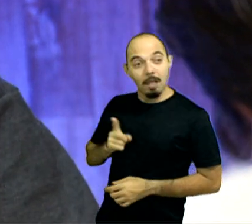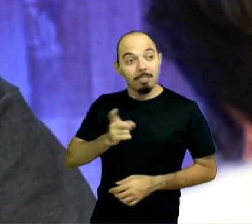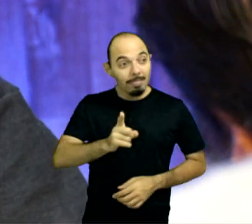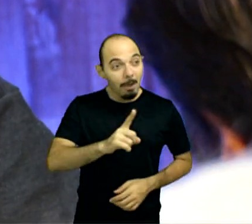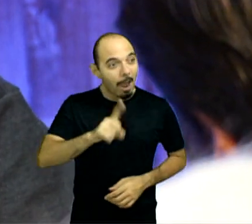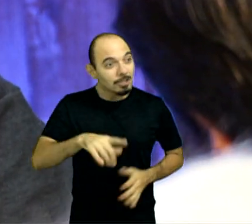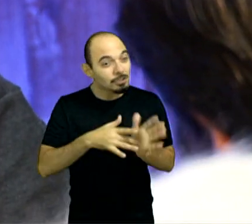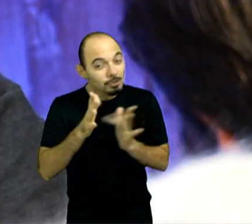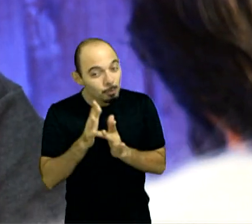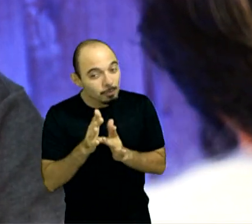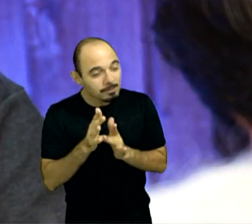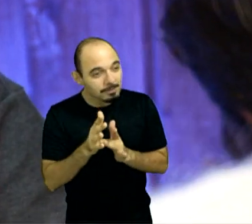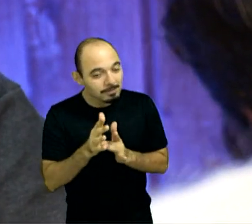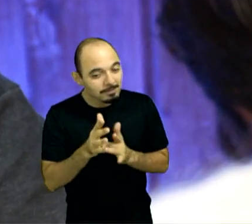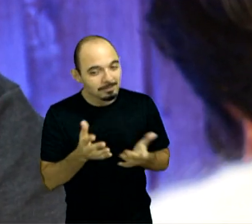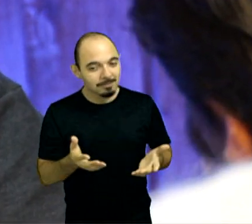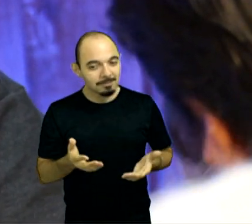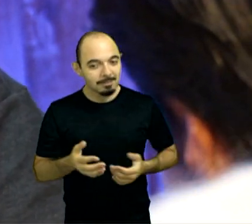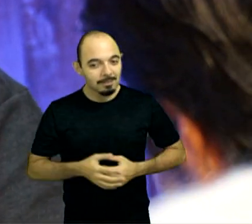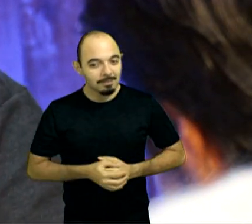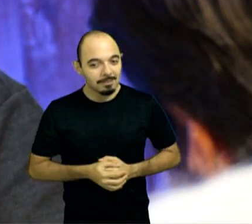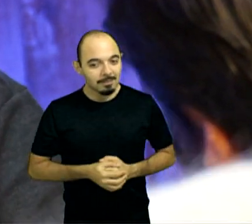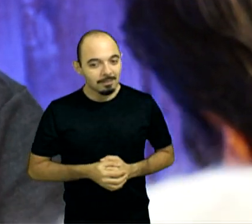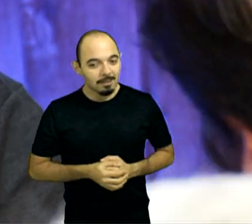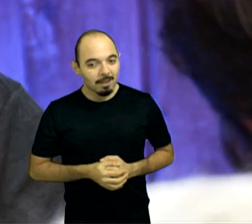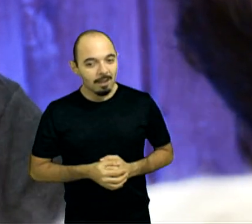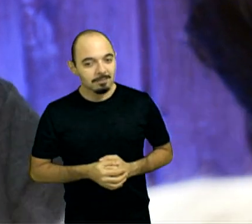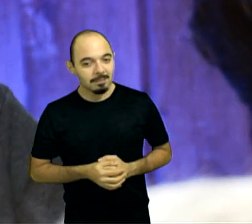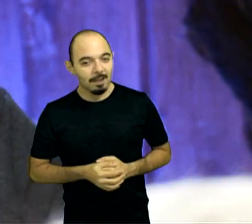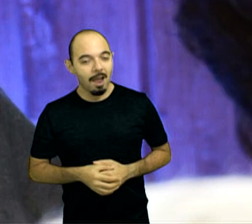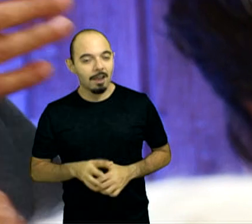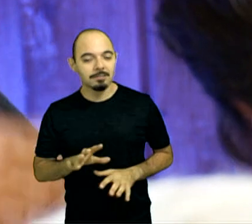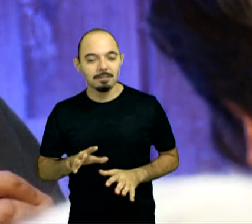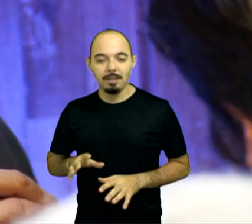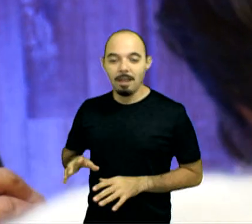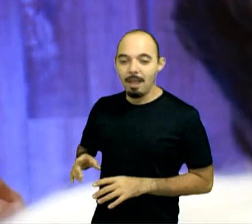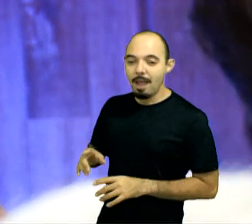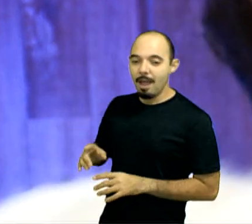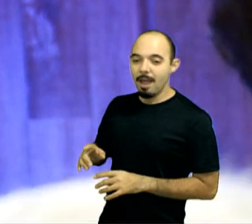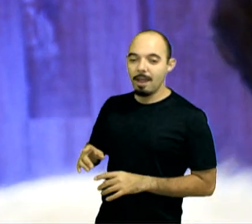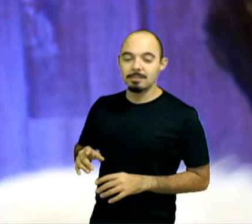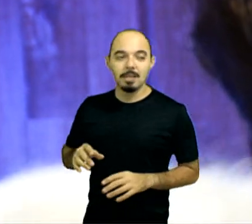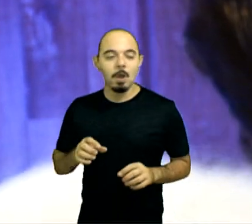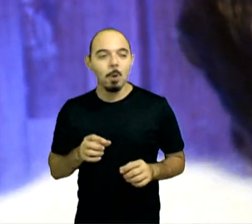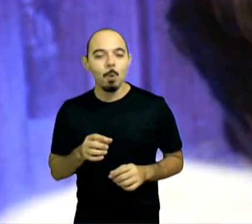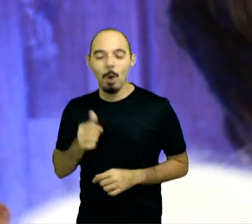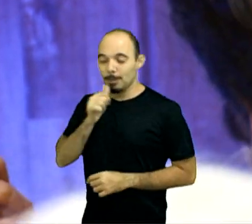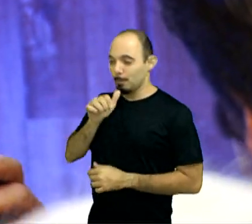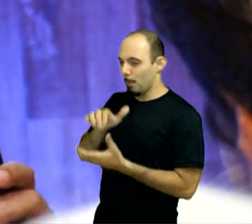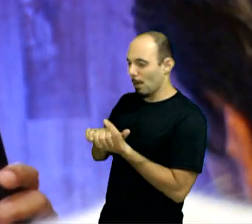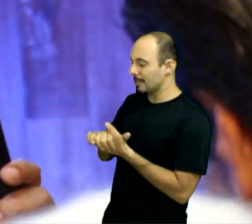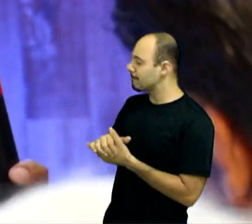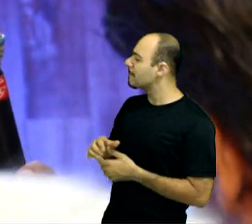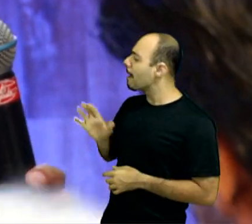são? 13. É Jesus e... Meu irmão, se a gente fizer isso, a mulher da gente mata a gente. Favela.